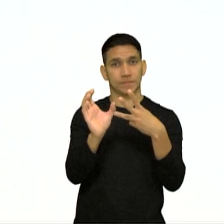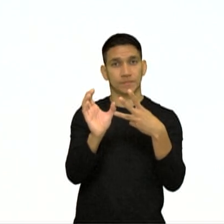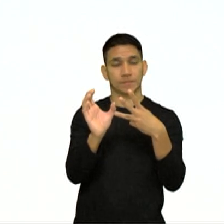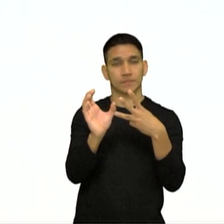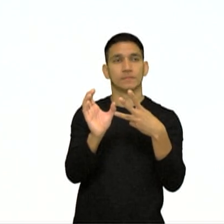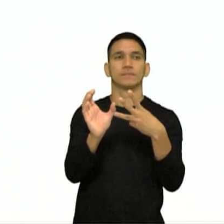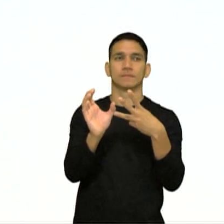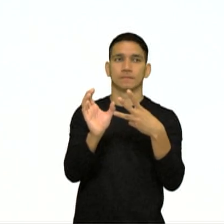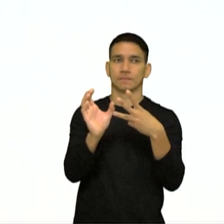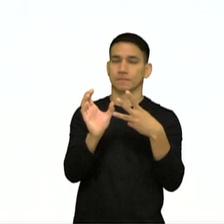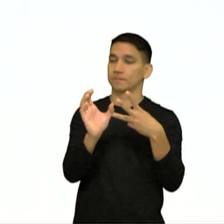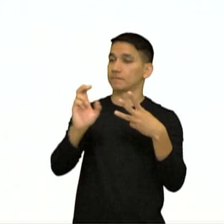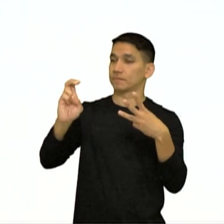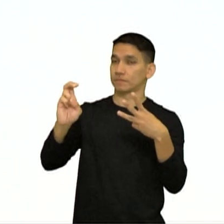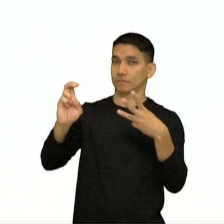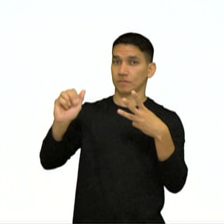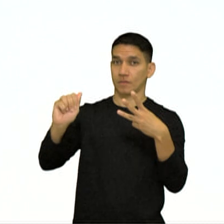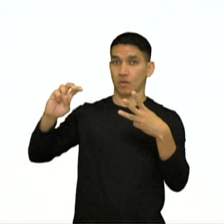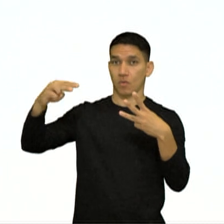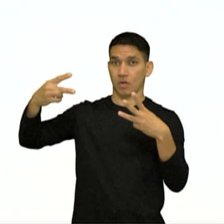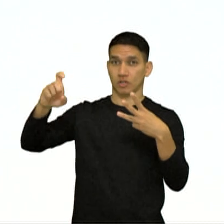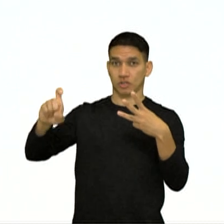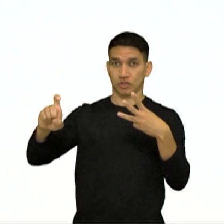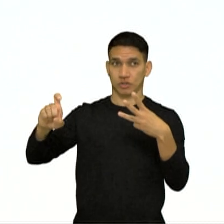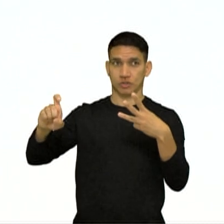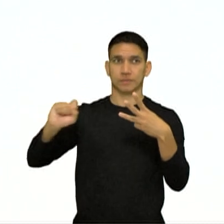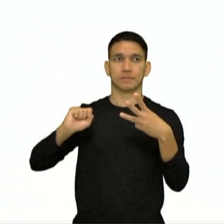semelhante. Então, ó, quem é semelhante com ax ao quadrado?